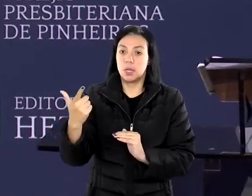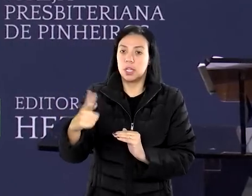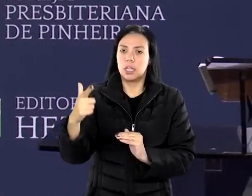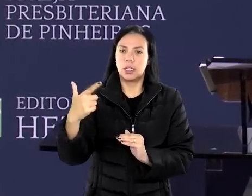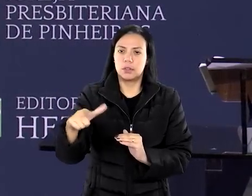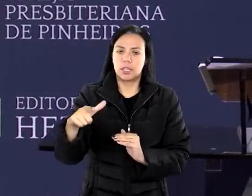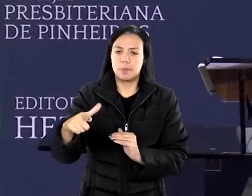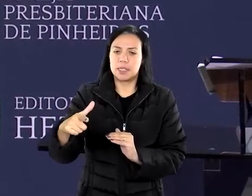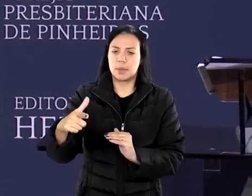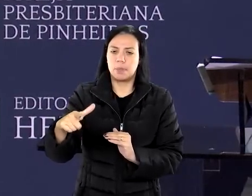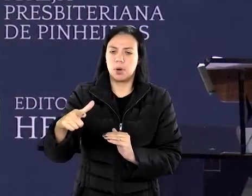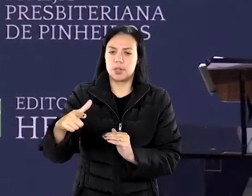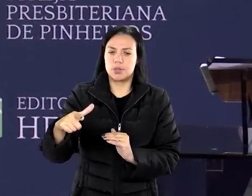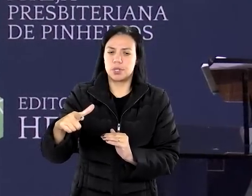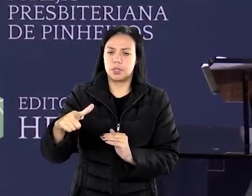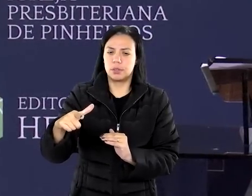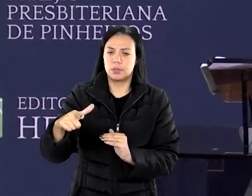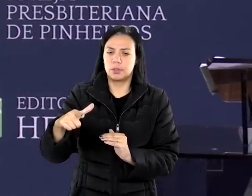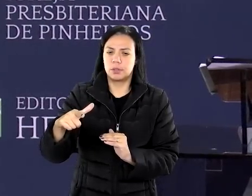filho.